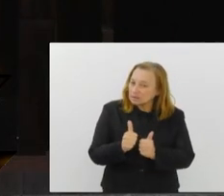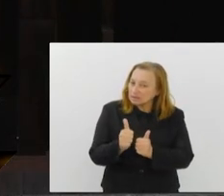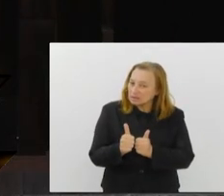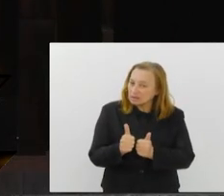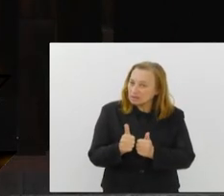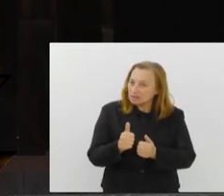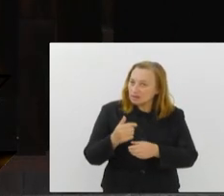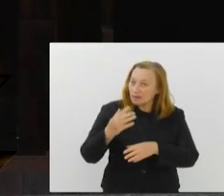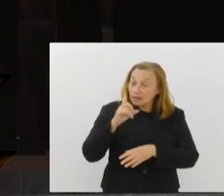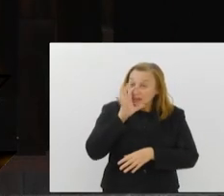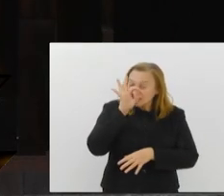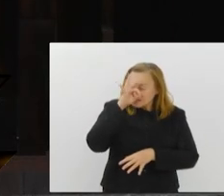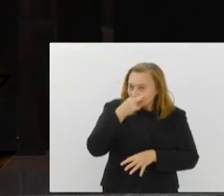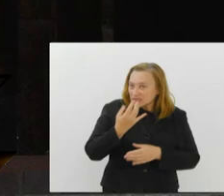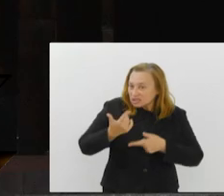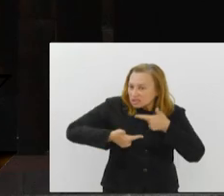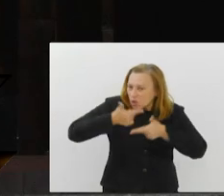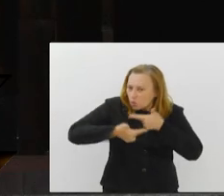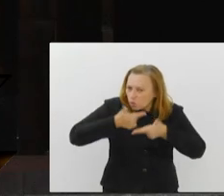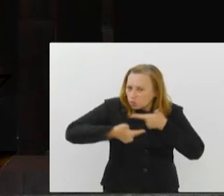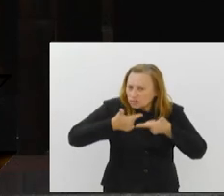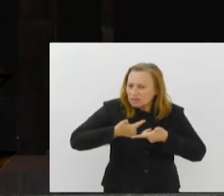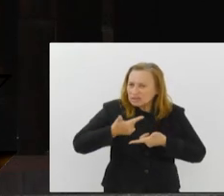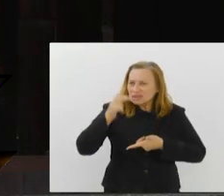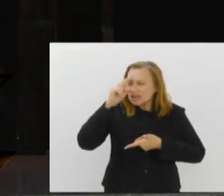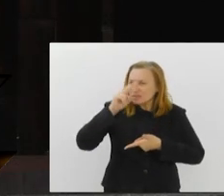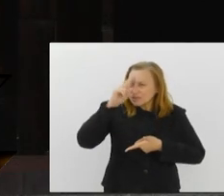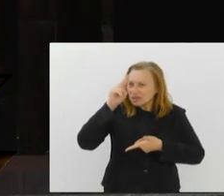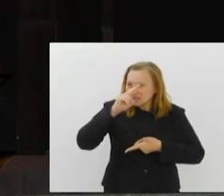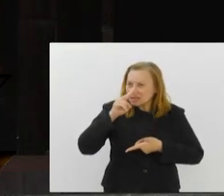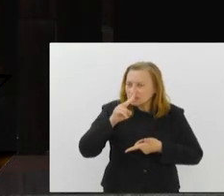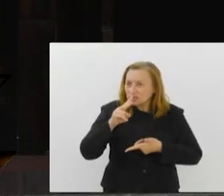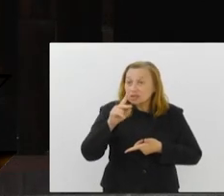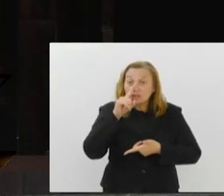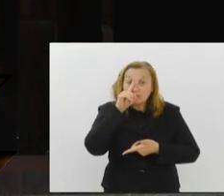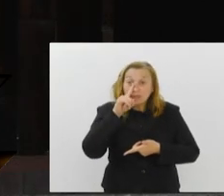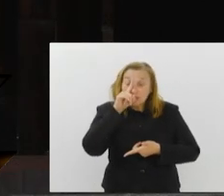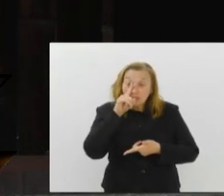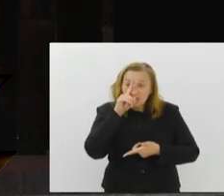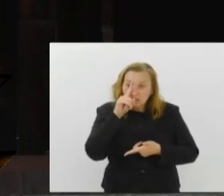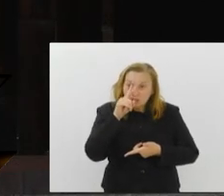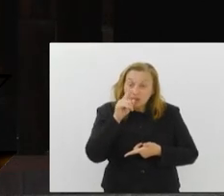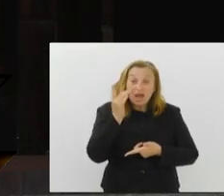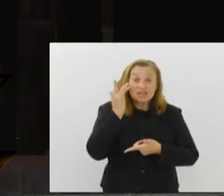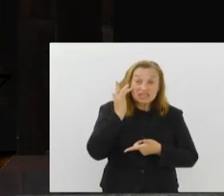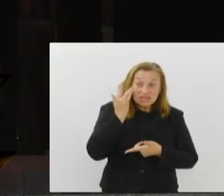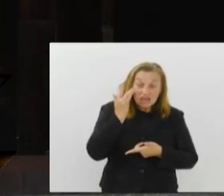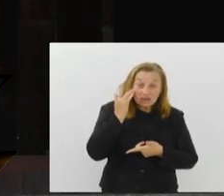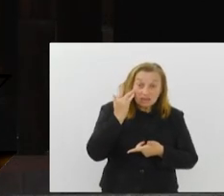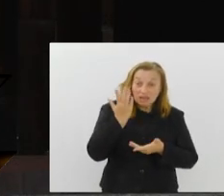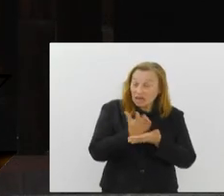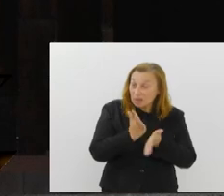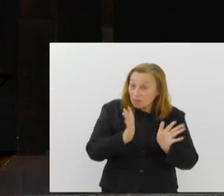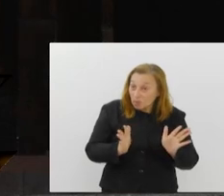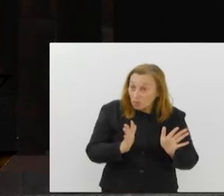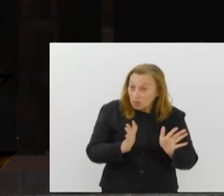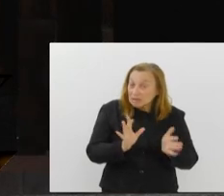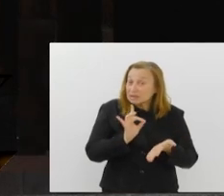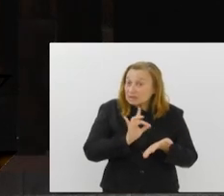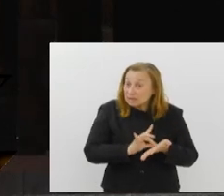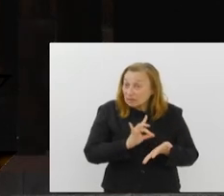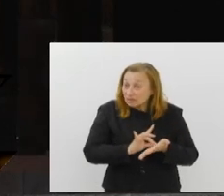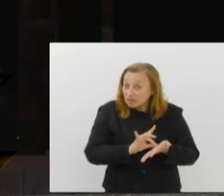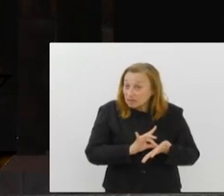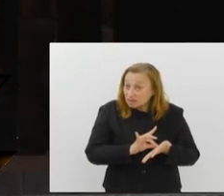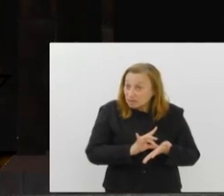resistência essa luta essa lembrança esses riscos que nós achávamos que tinham passado e que na verdade